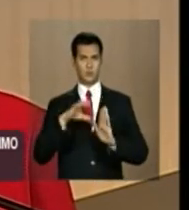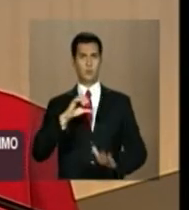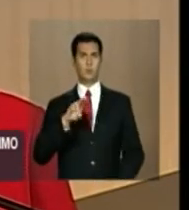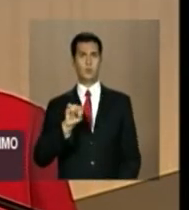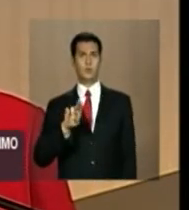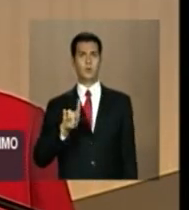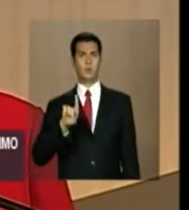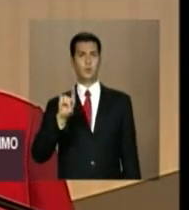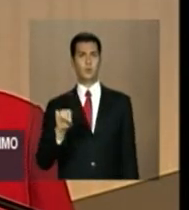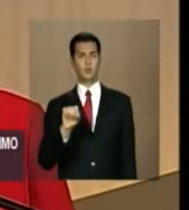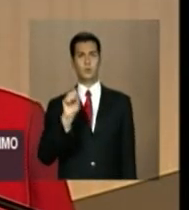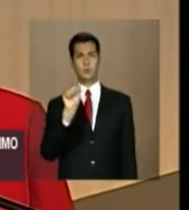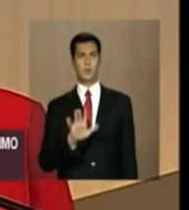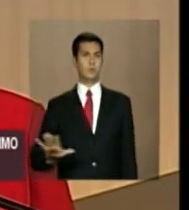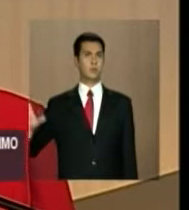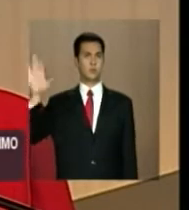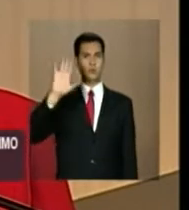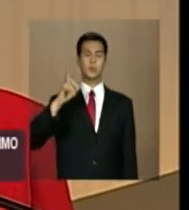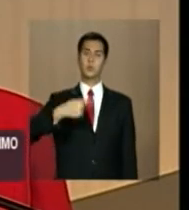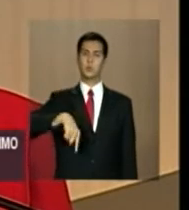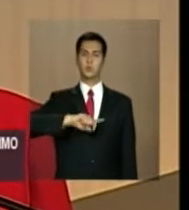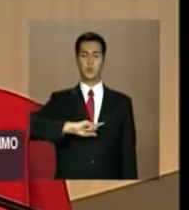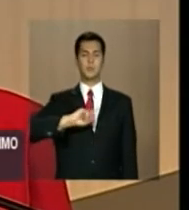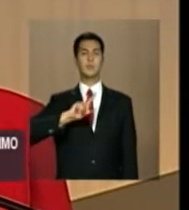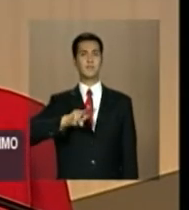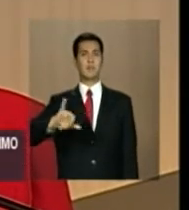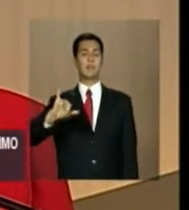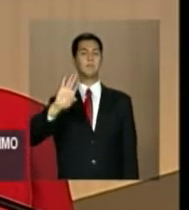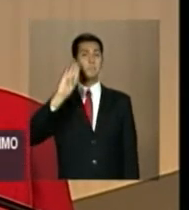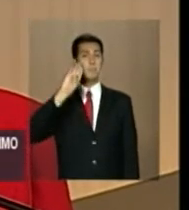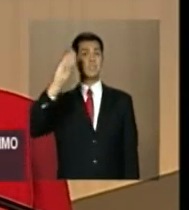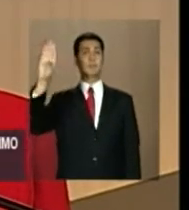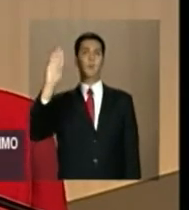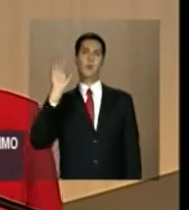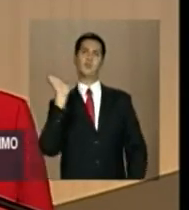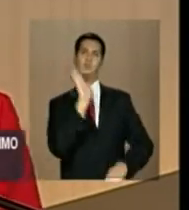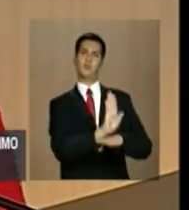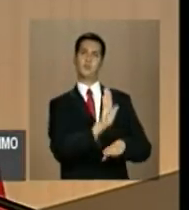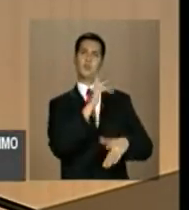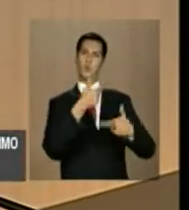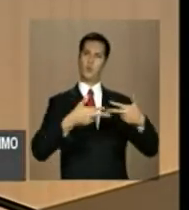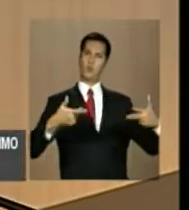nós daríamos prioridade a produtos produzidos no Brasil.